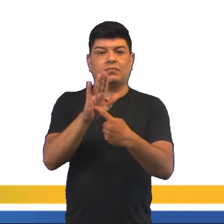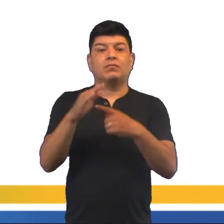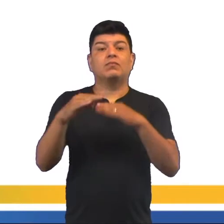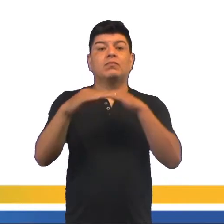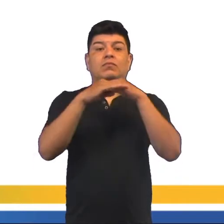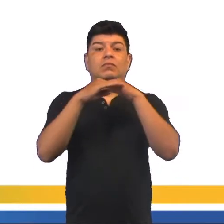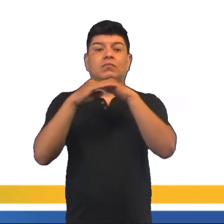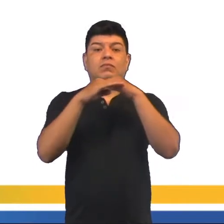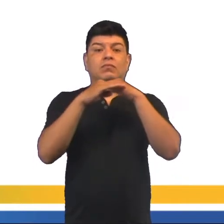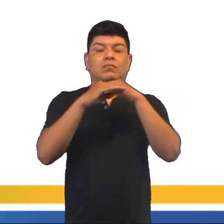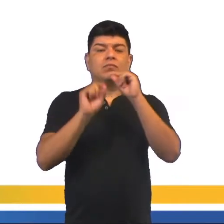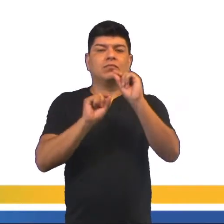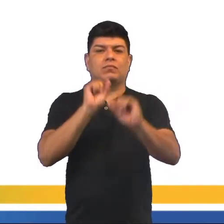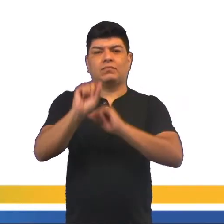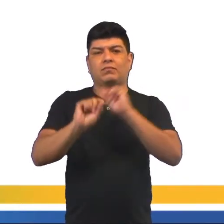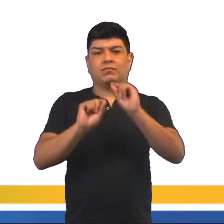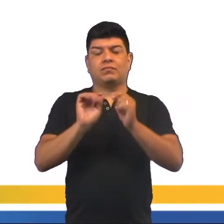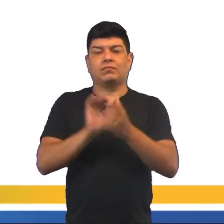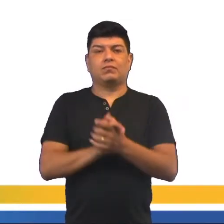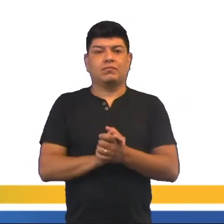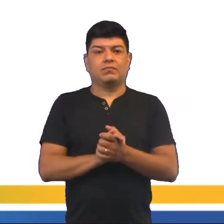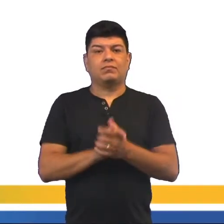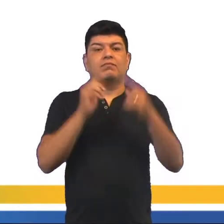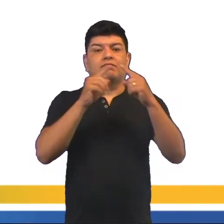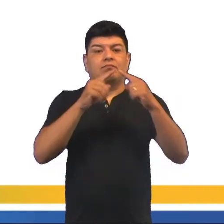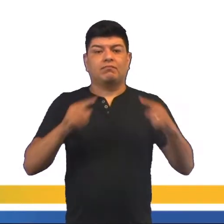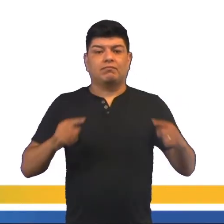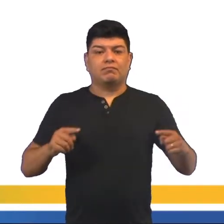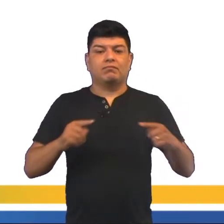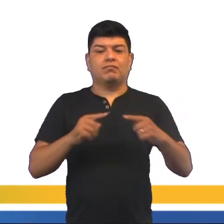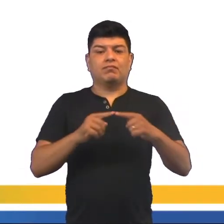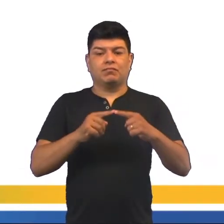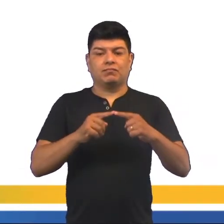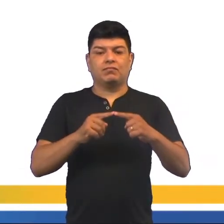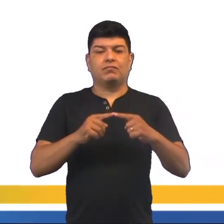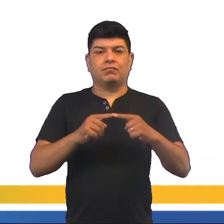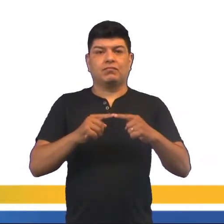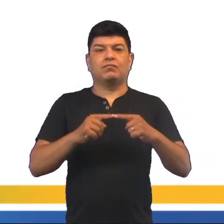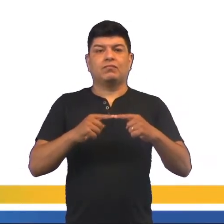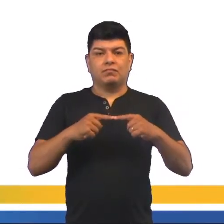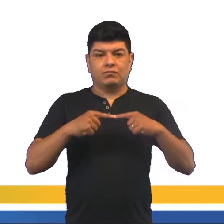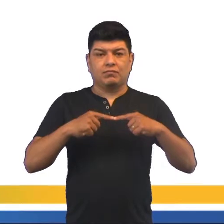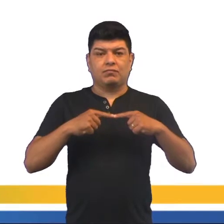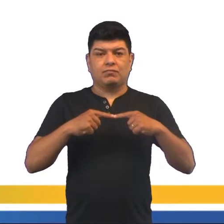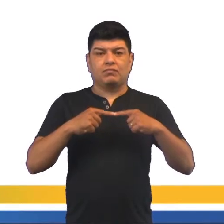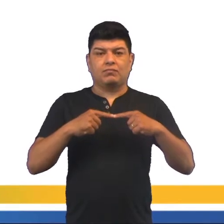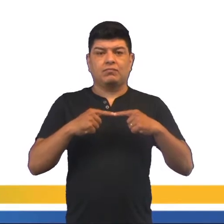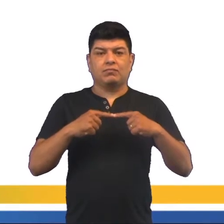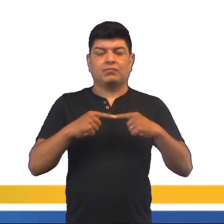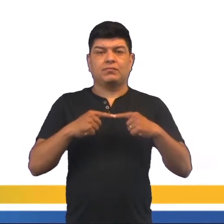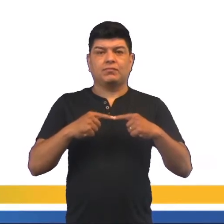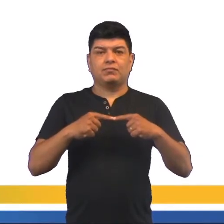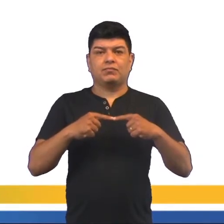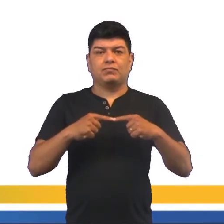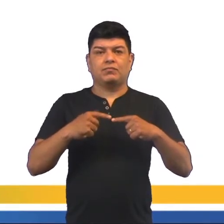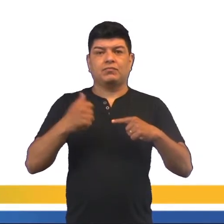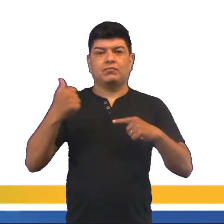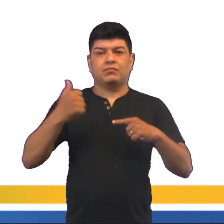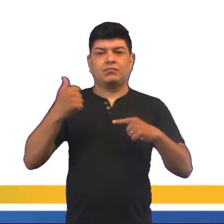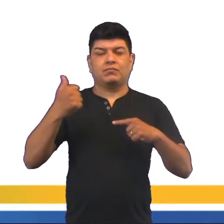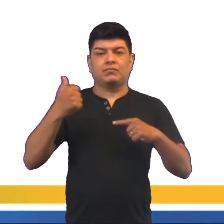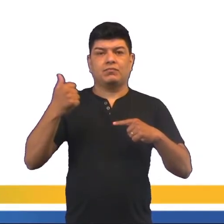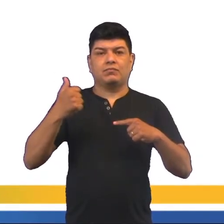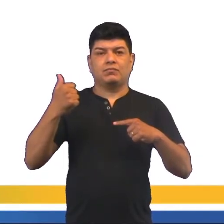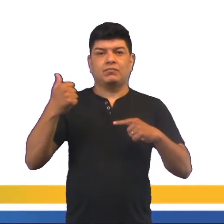comum? Ah, professora, eles são triângulos, né? Essa figura são triângulos. Observe, o